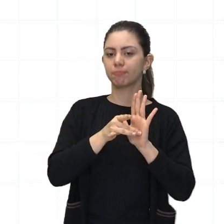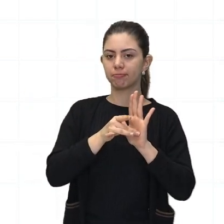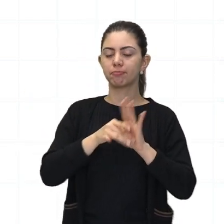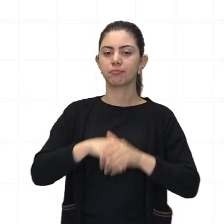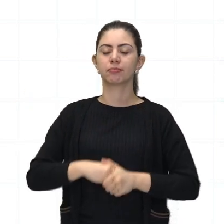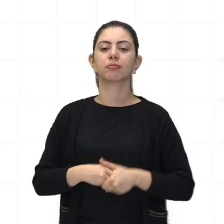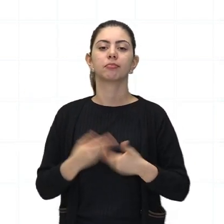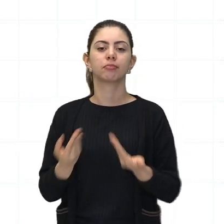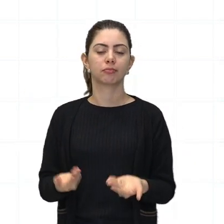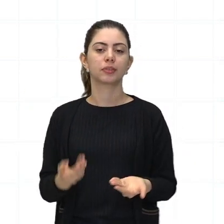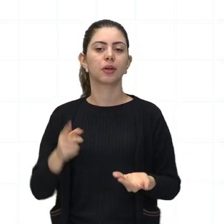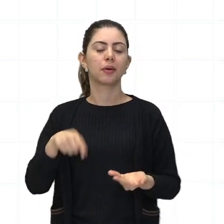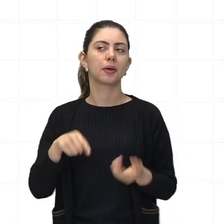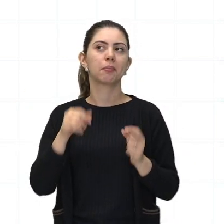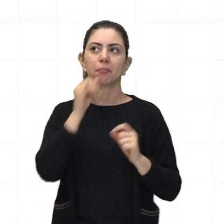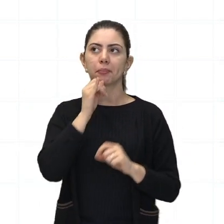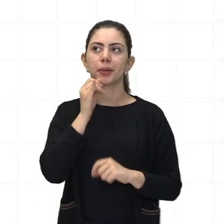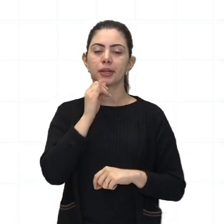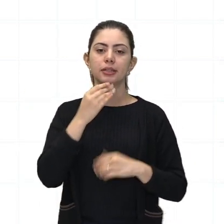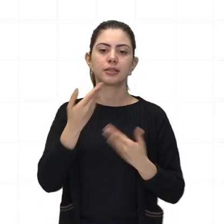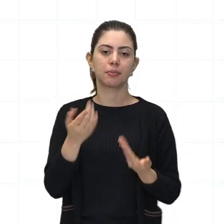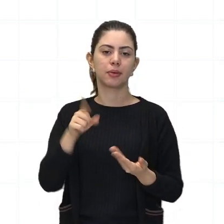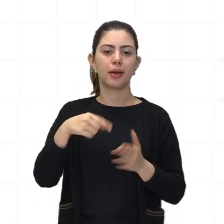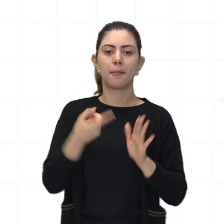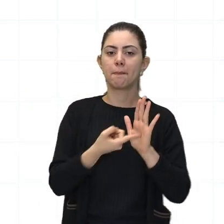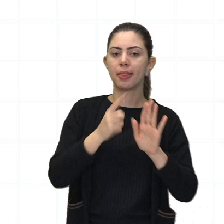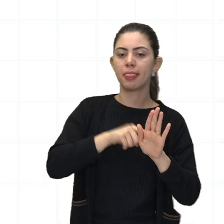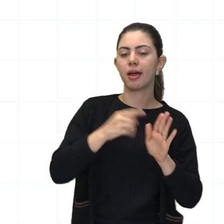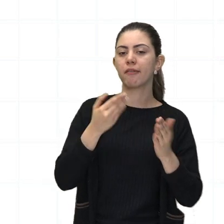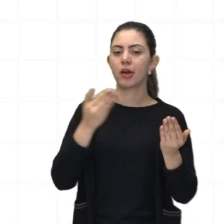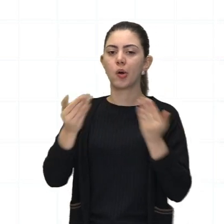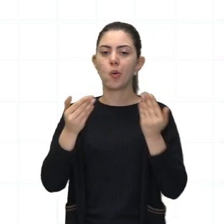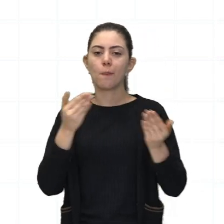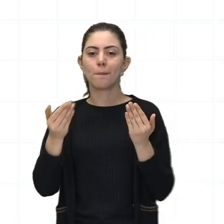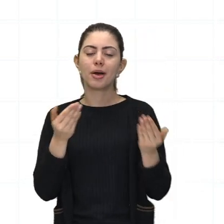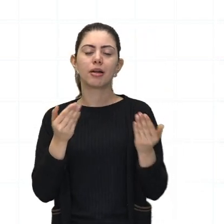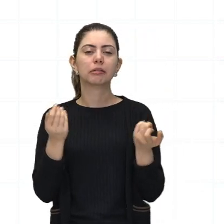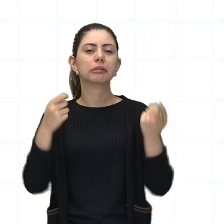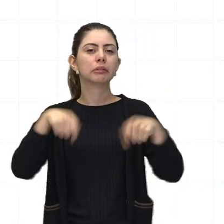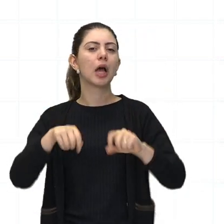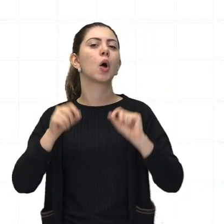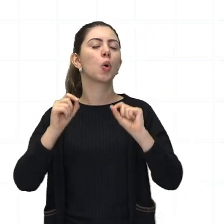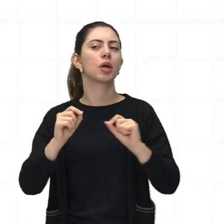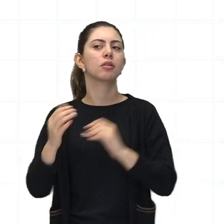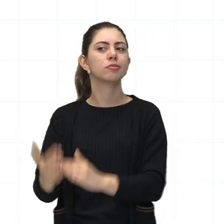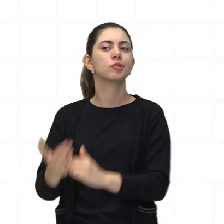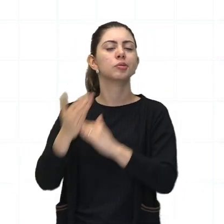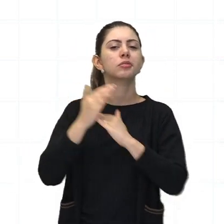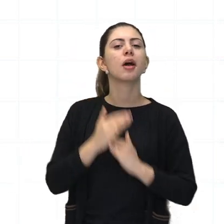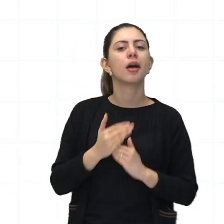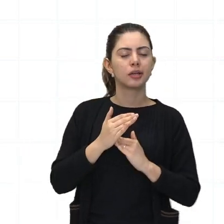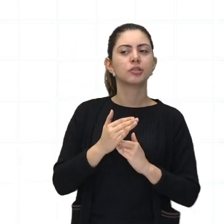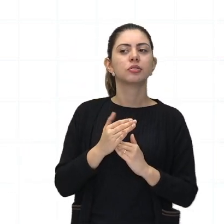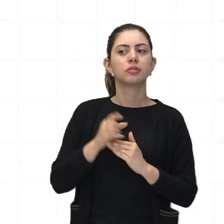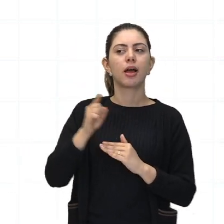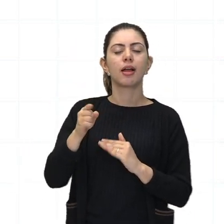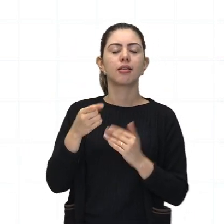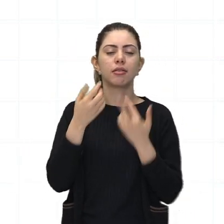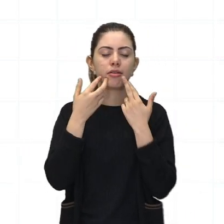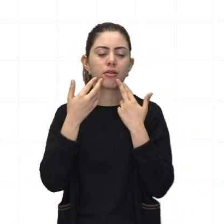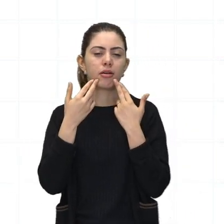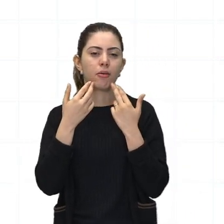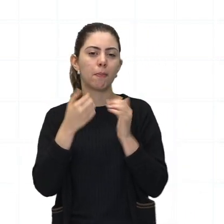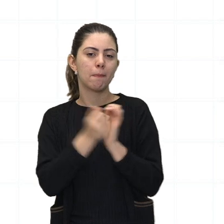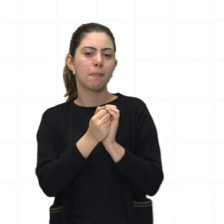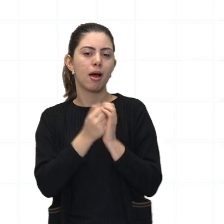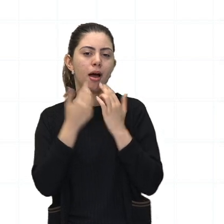personificações. São aquelas figuras como essas metáforas, essas comparações que ajudam a transformar aquela linguagem em uma linguagem que não